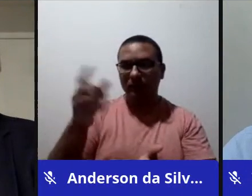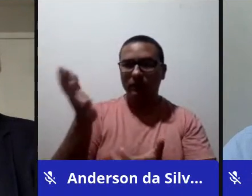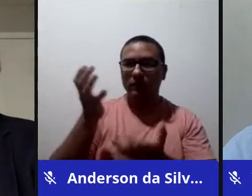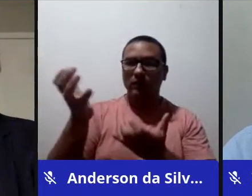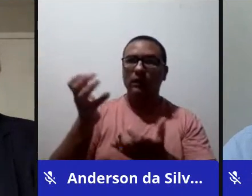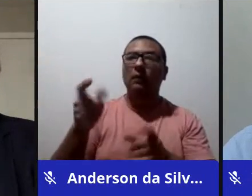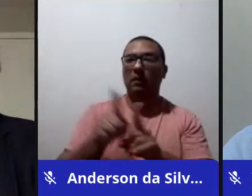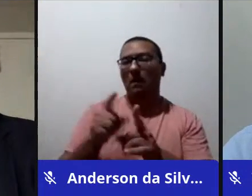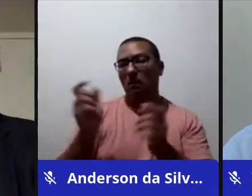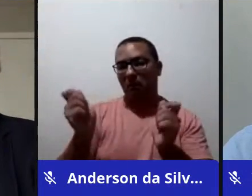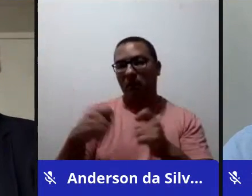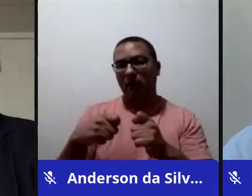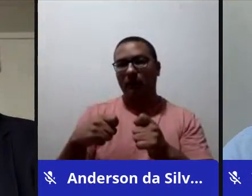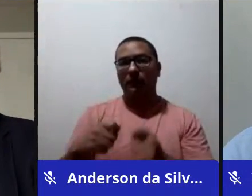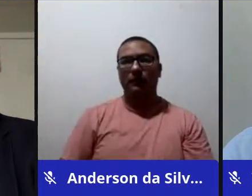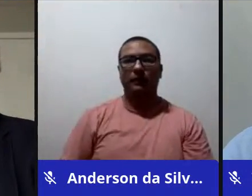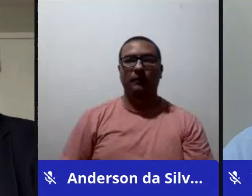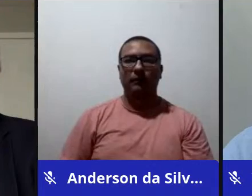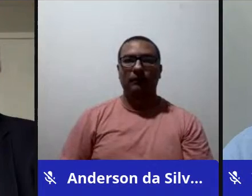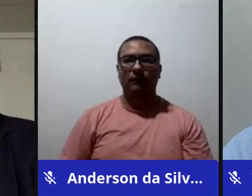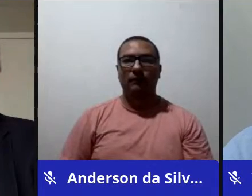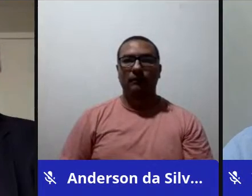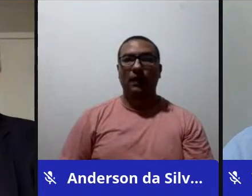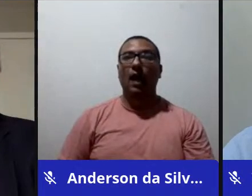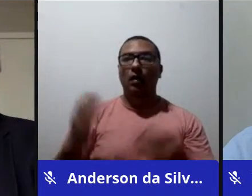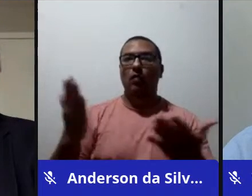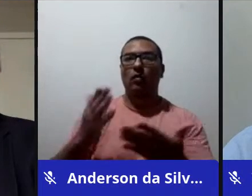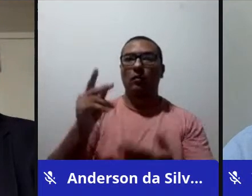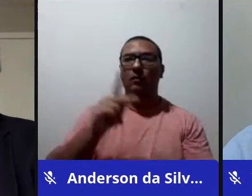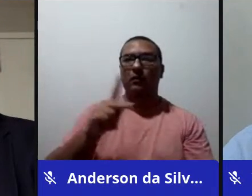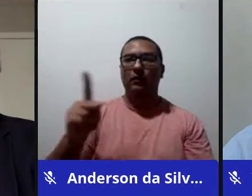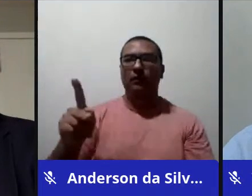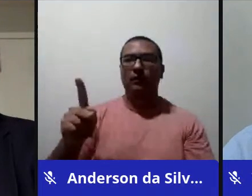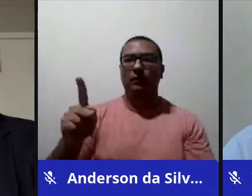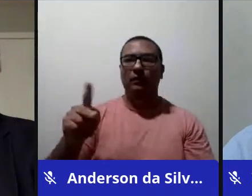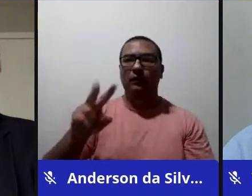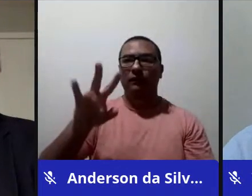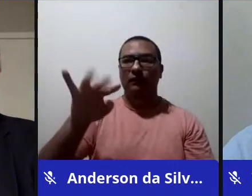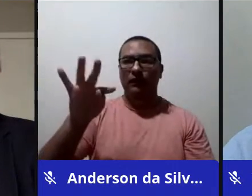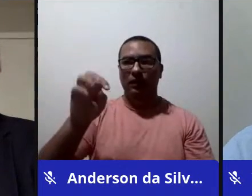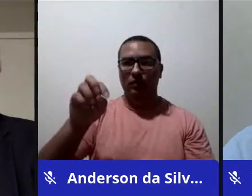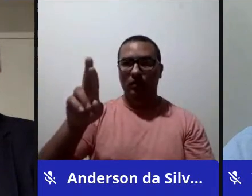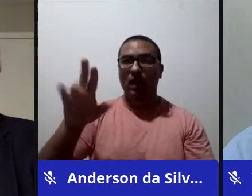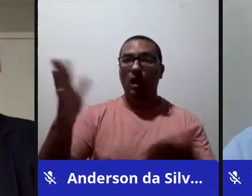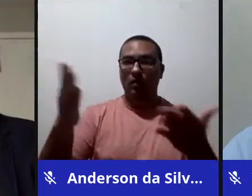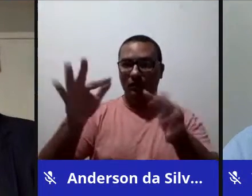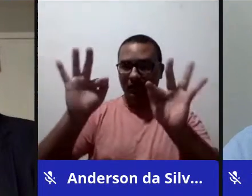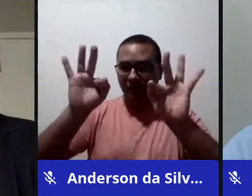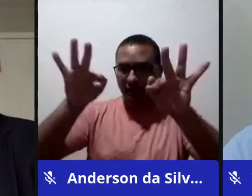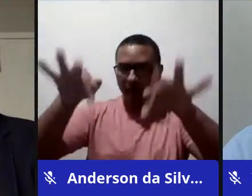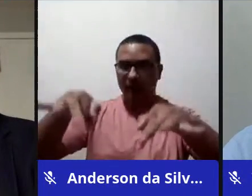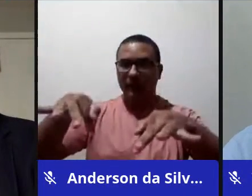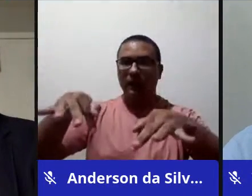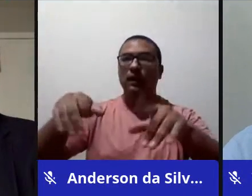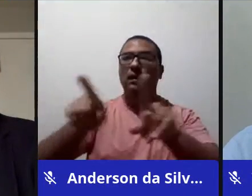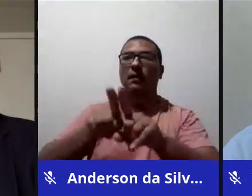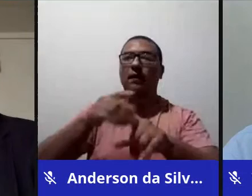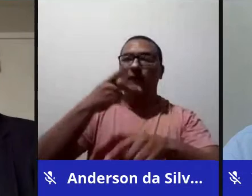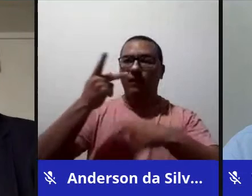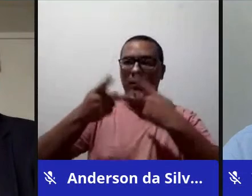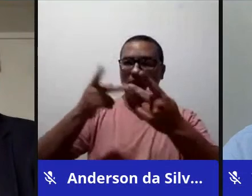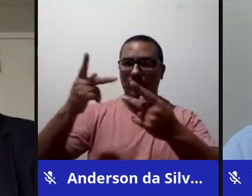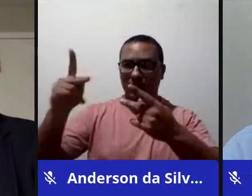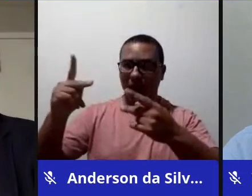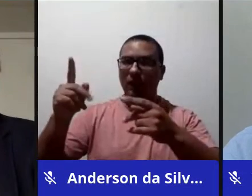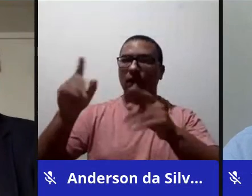puderem. Eu vou passar a palavra para o professor Vitor para fazer o encerramento, né, e dar uma última fala. Só gostaria